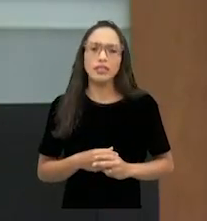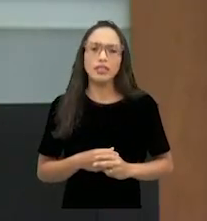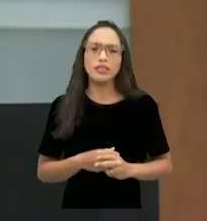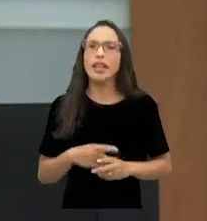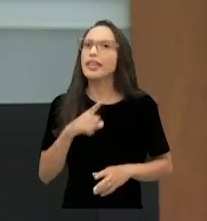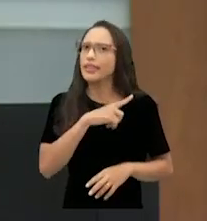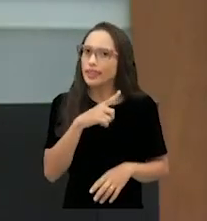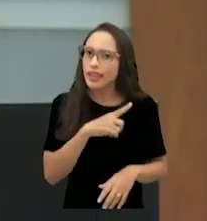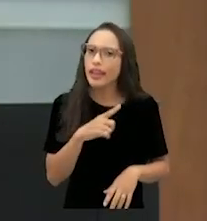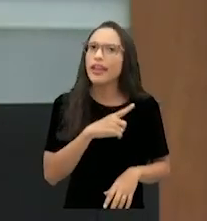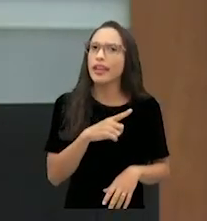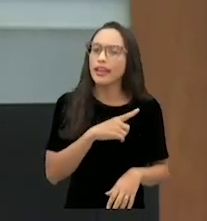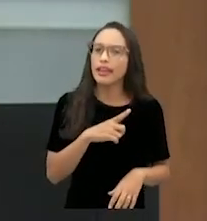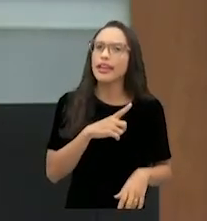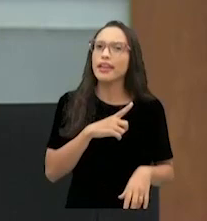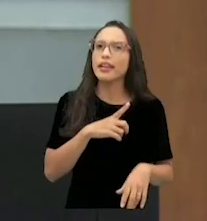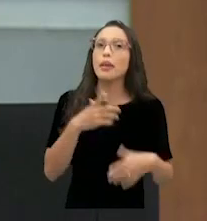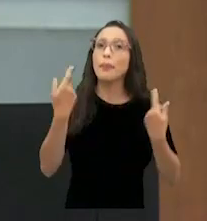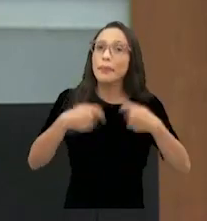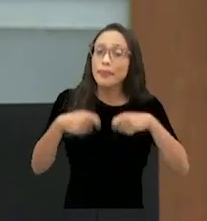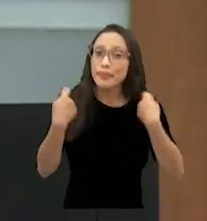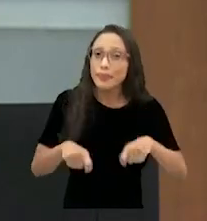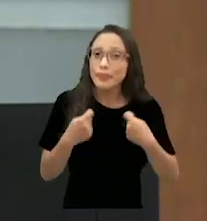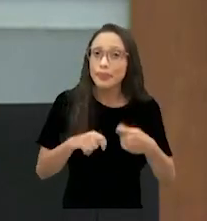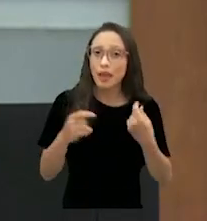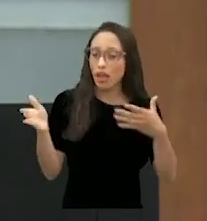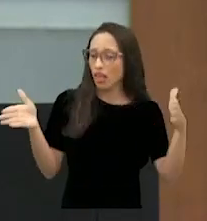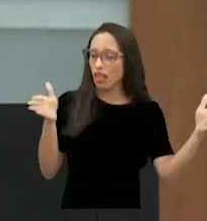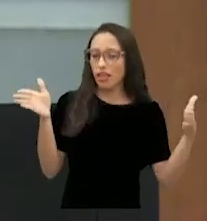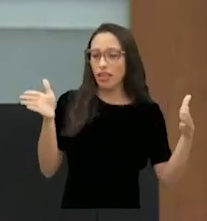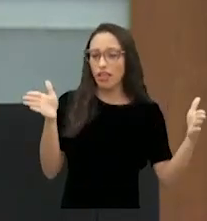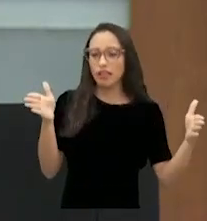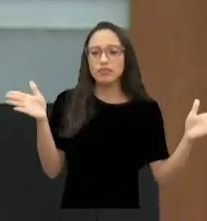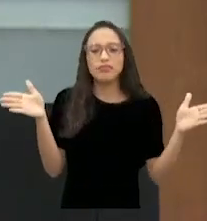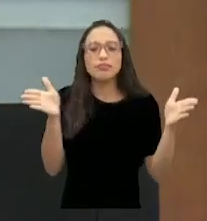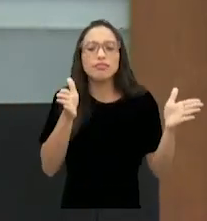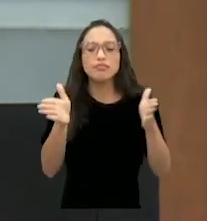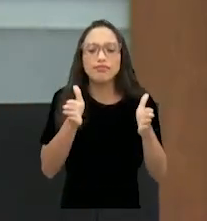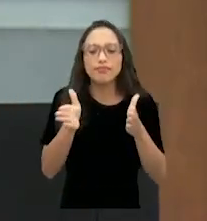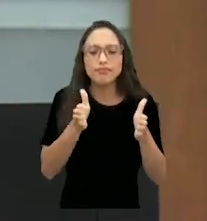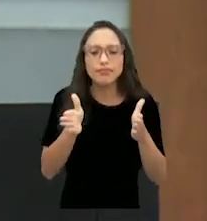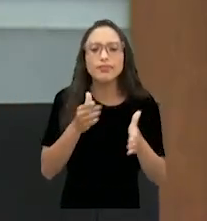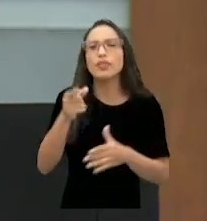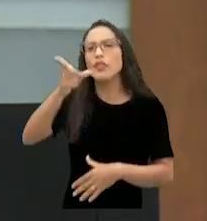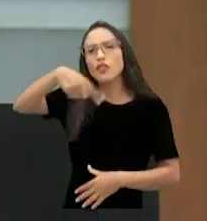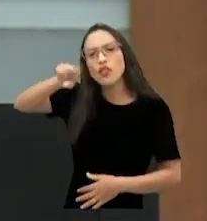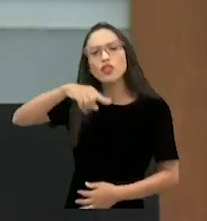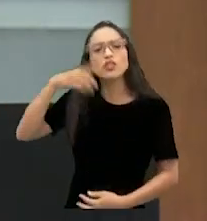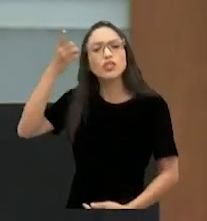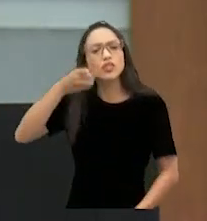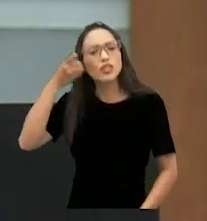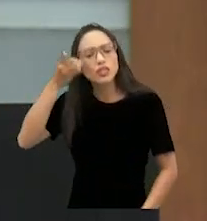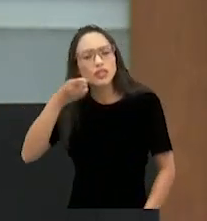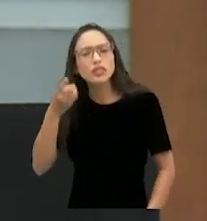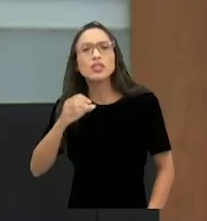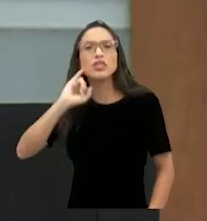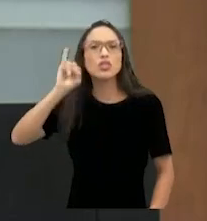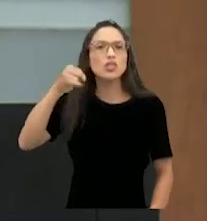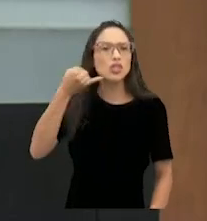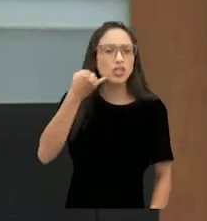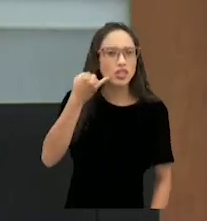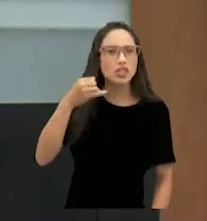há tempo de reduzir esse prazo. Deputado Moreto, deputado Nininho, deputada